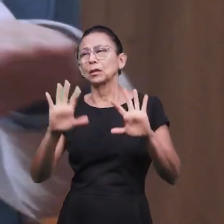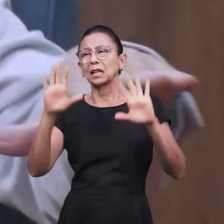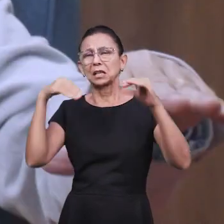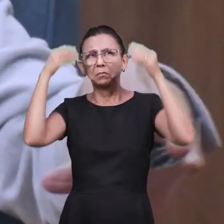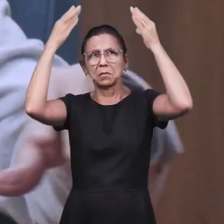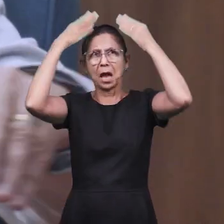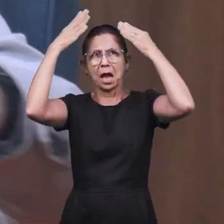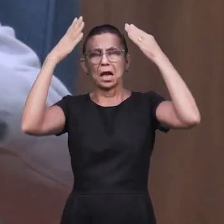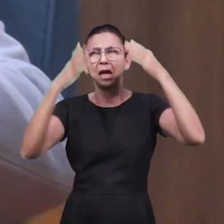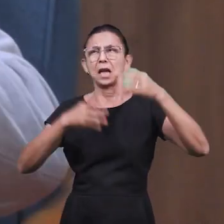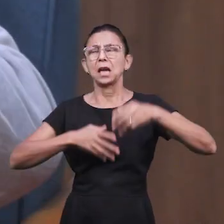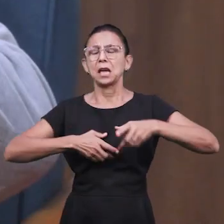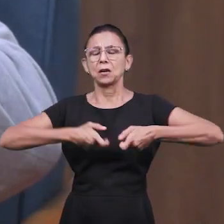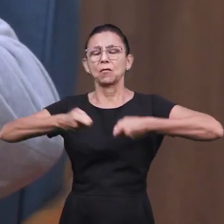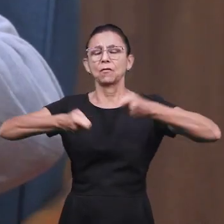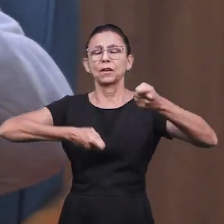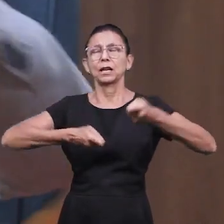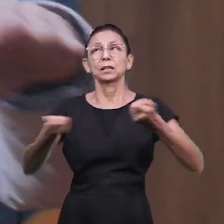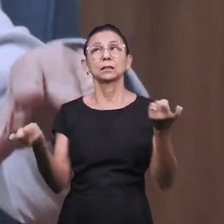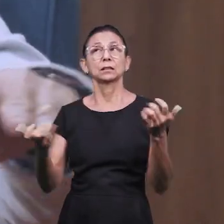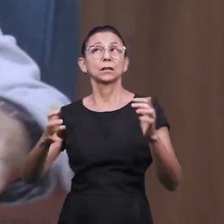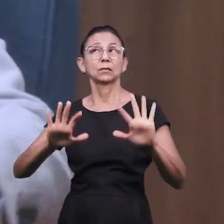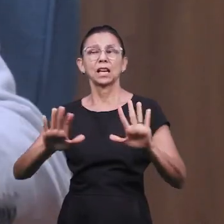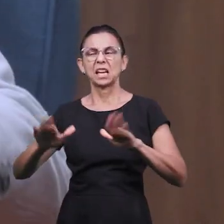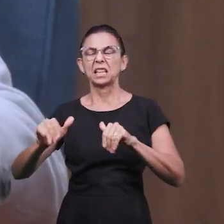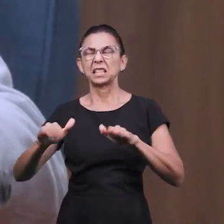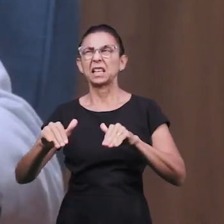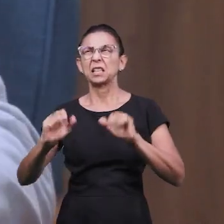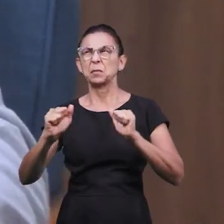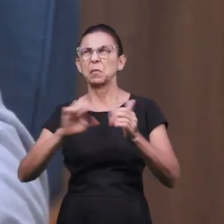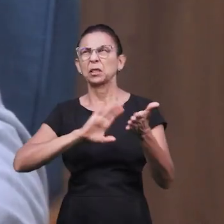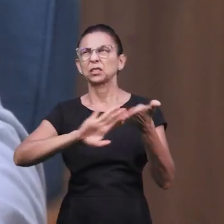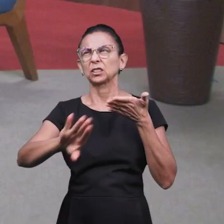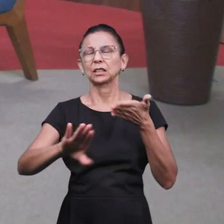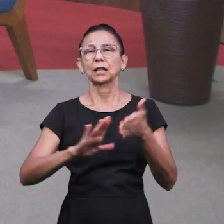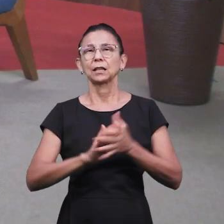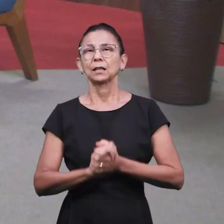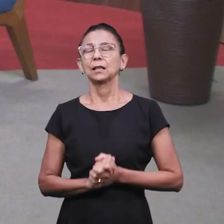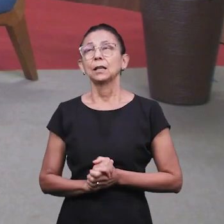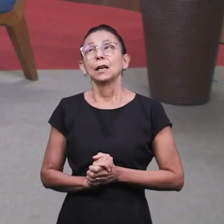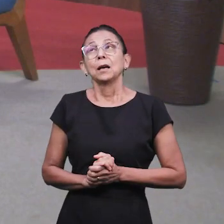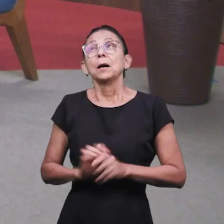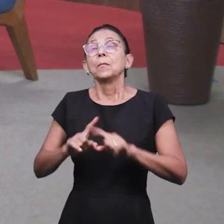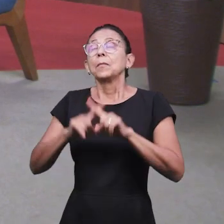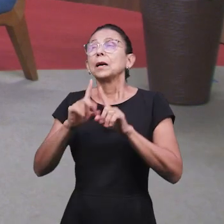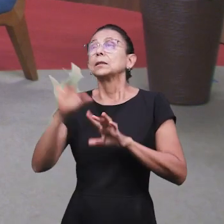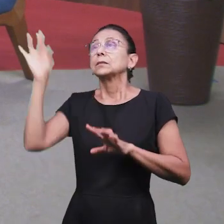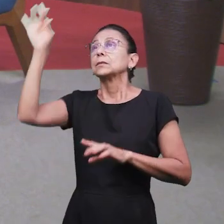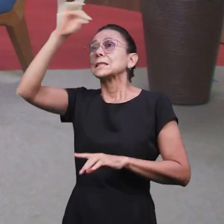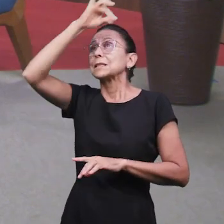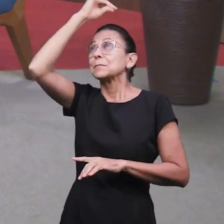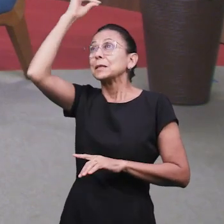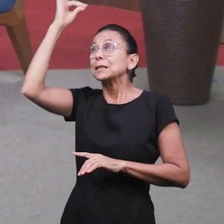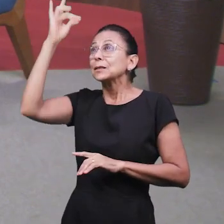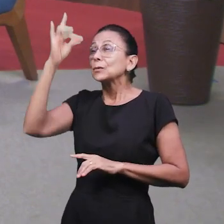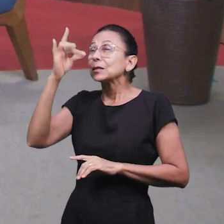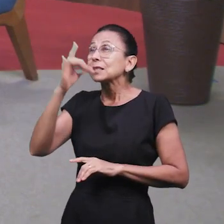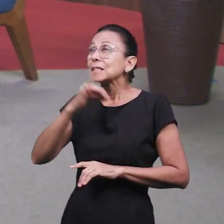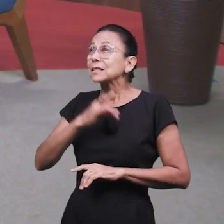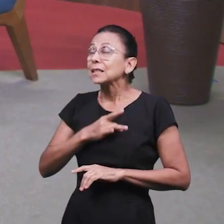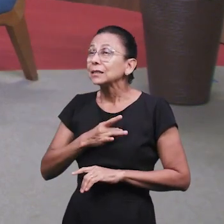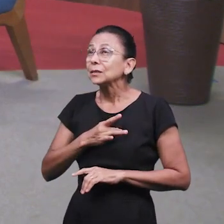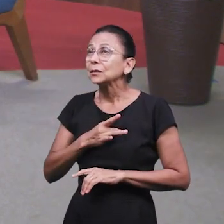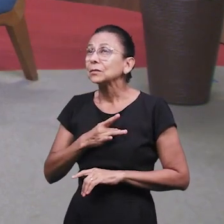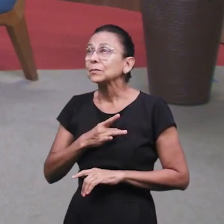minha autoridade, né? Tirar os meus exércitos, mas não retire de mim. Josias, o teu espírito. É muito profundo